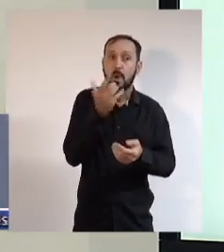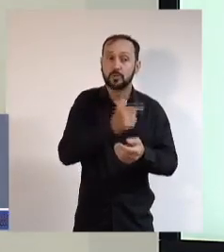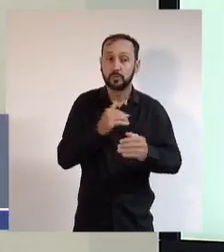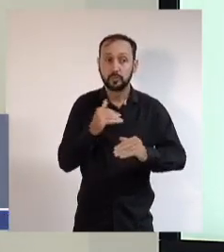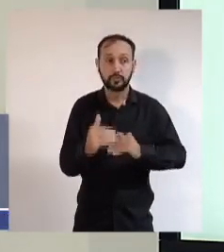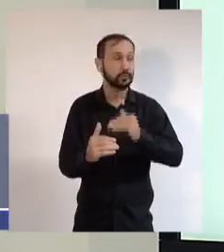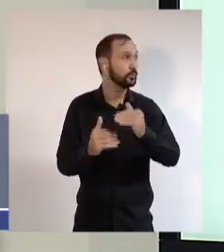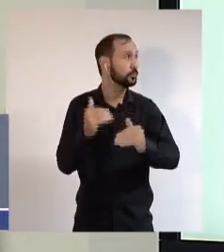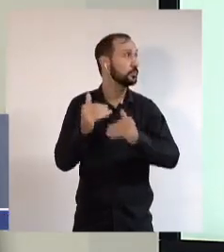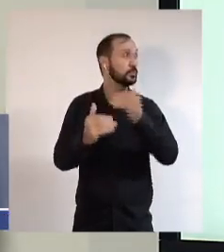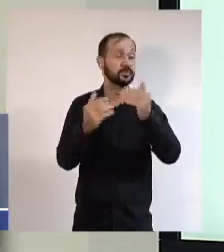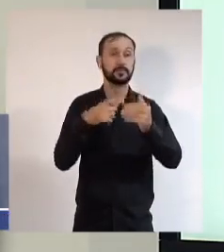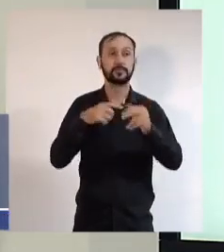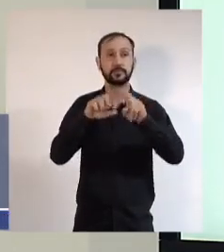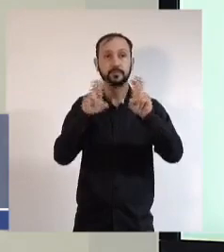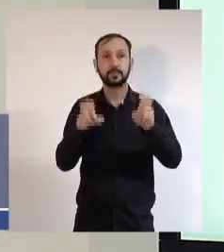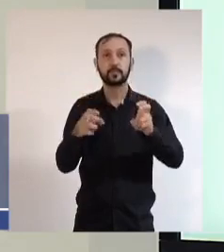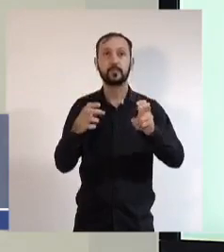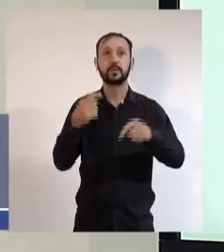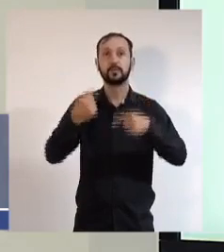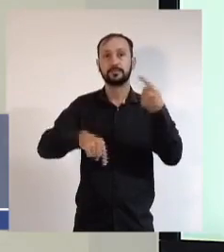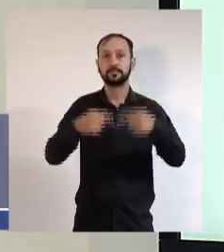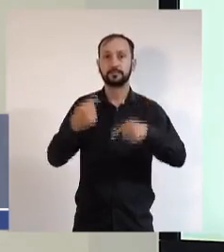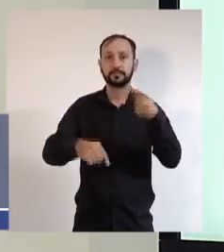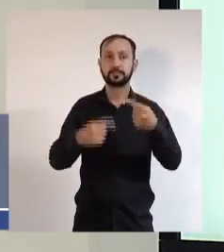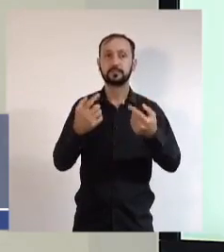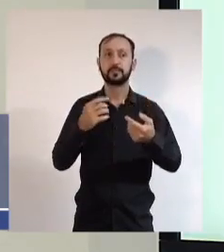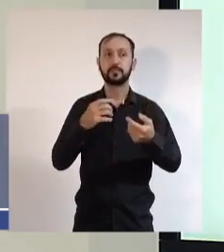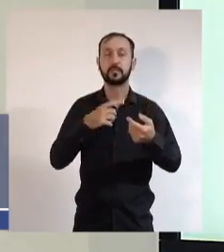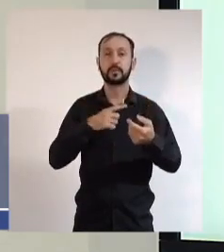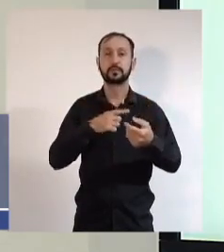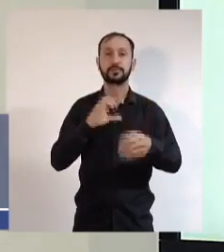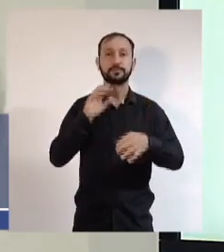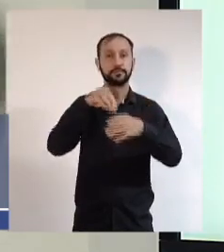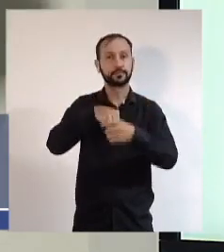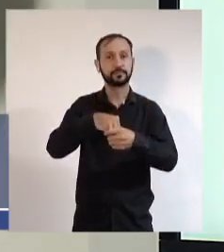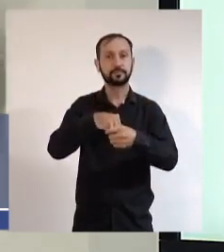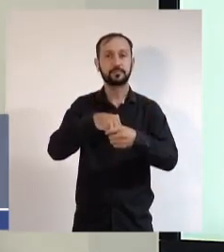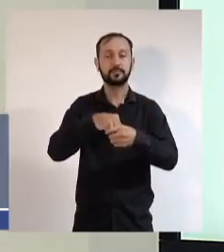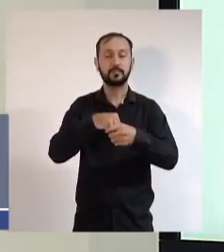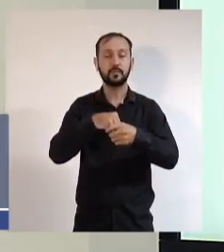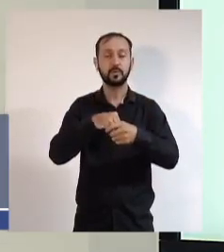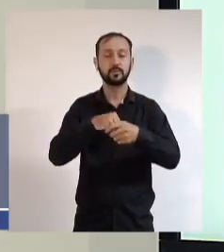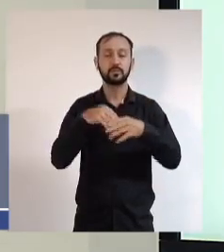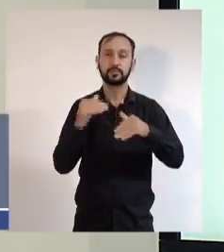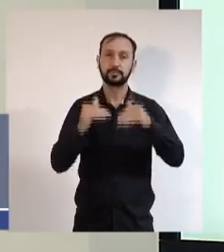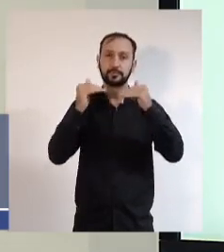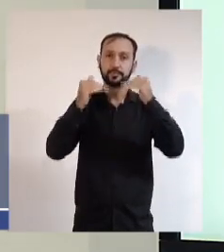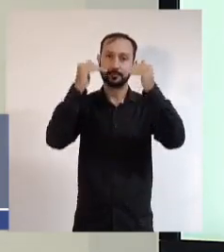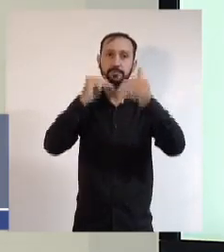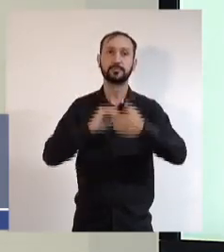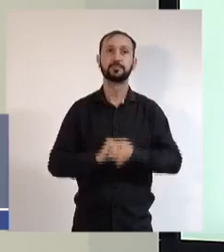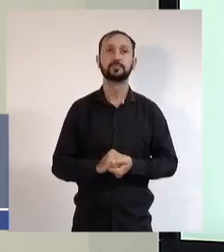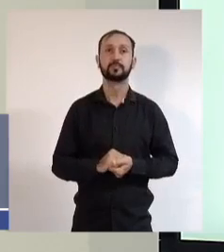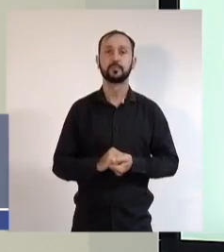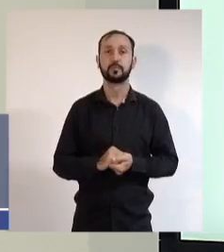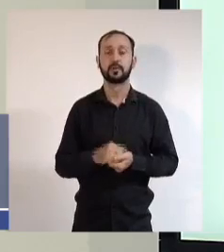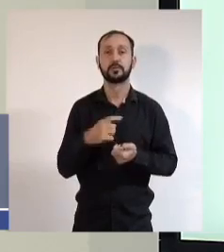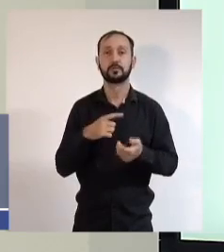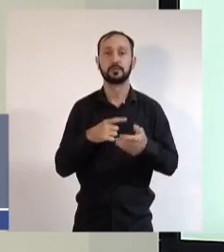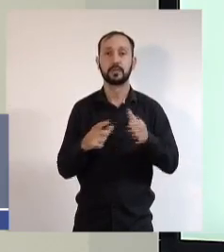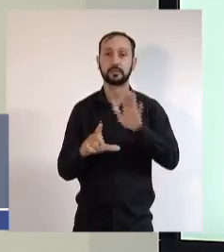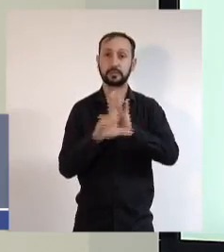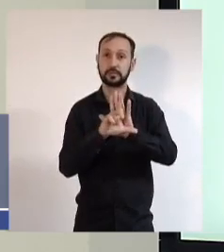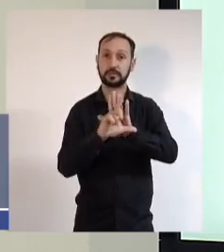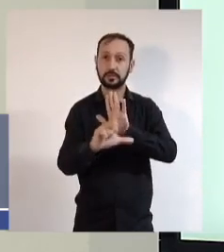juntos e falamos em grande é numa grande escala essa legislação